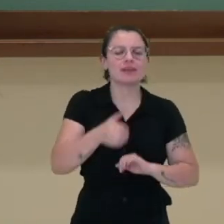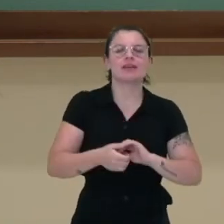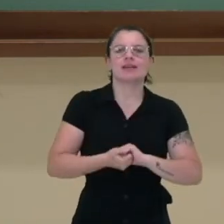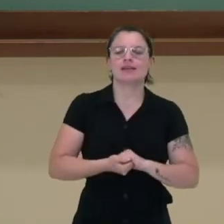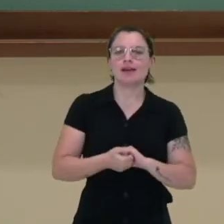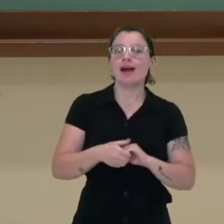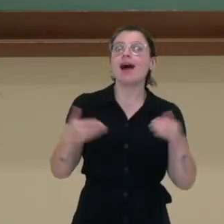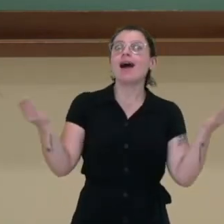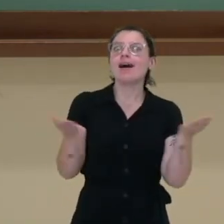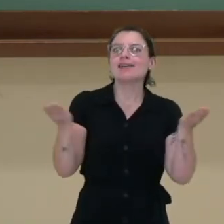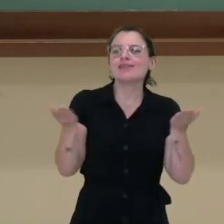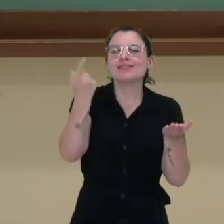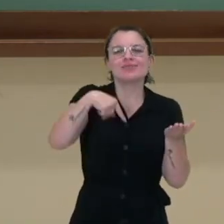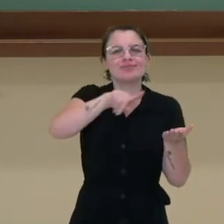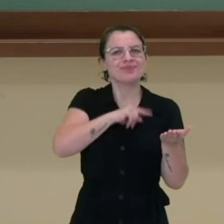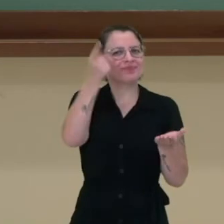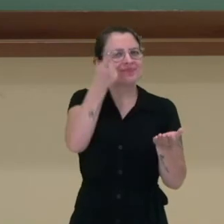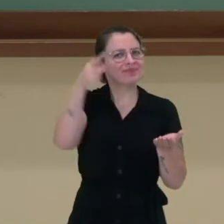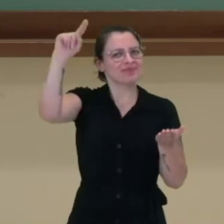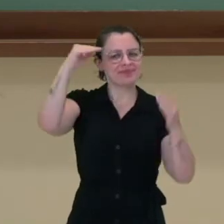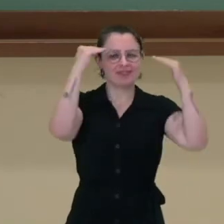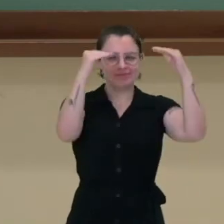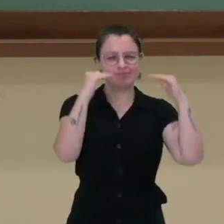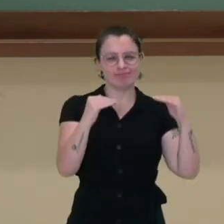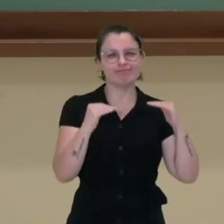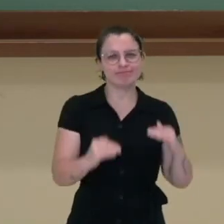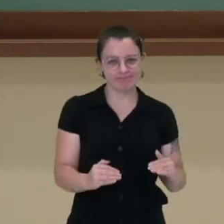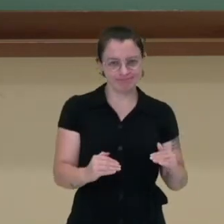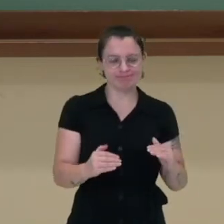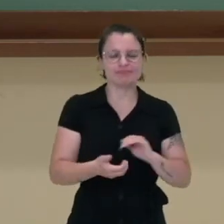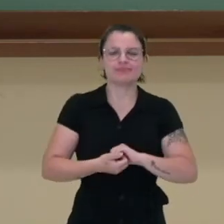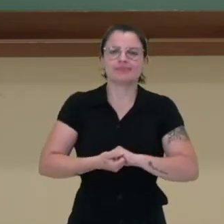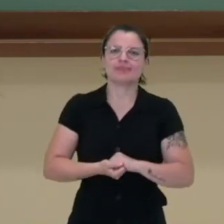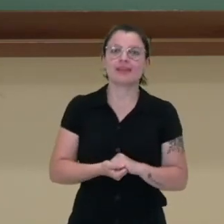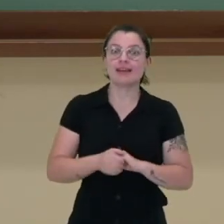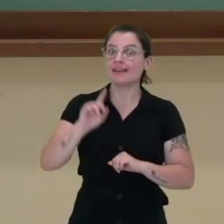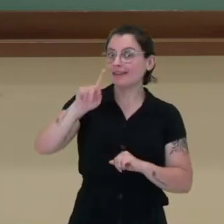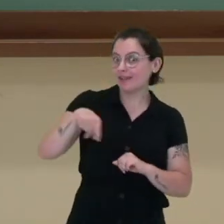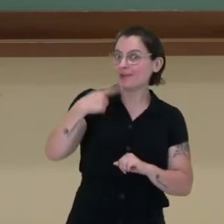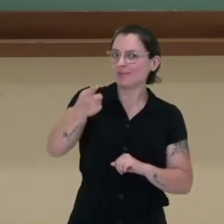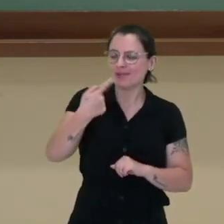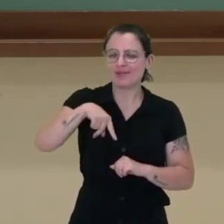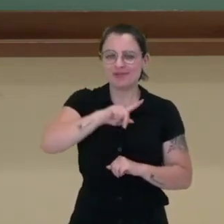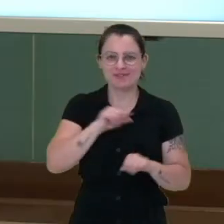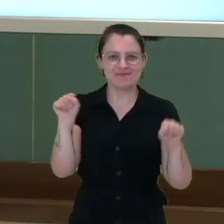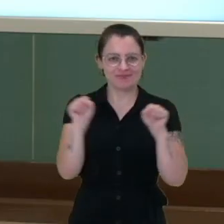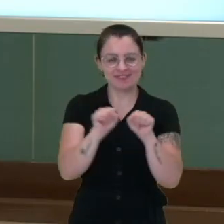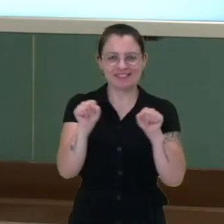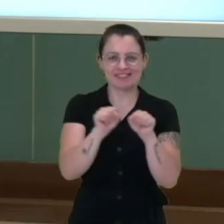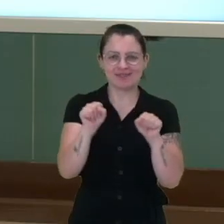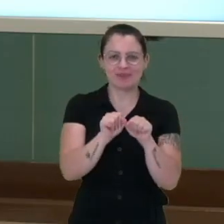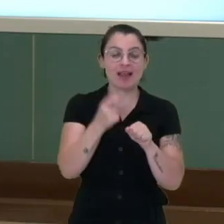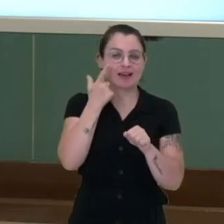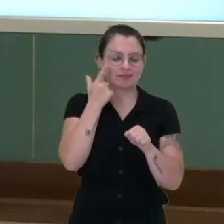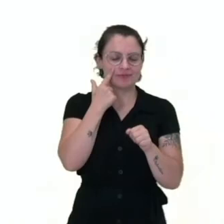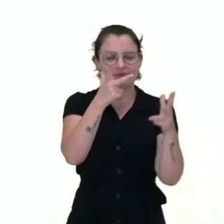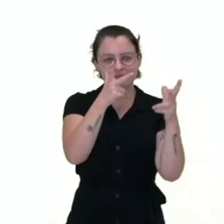parte final do passo a passo desse procedimento para depois colocar a mão na massa? Então acompanhem comigo aqui na